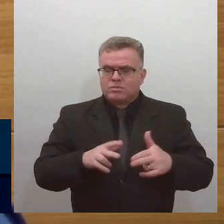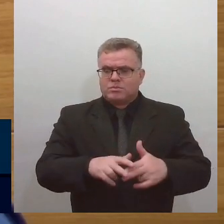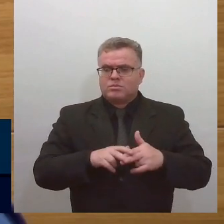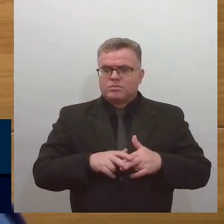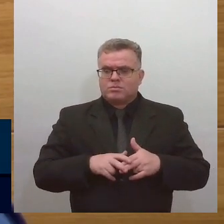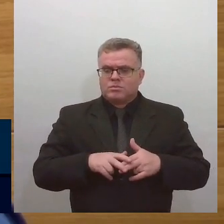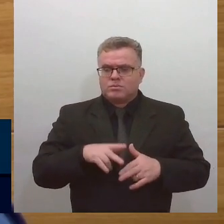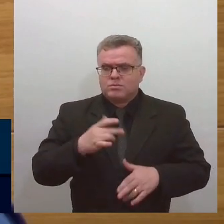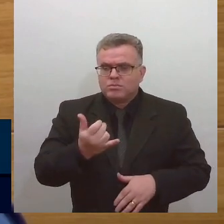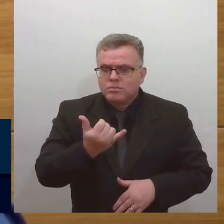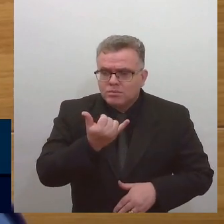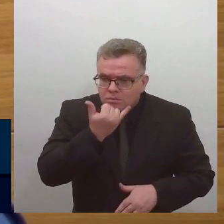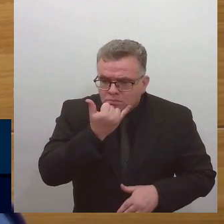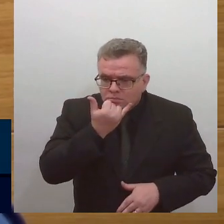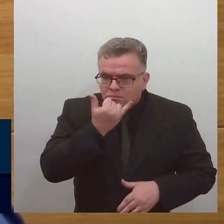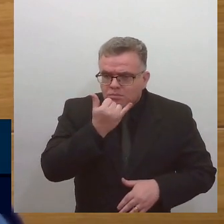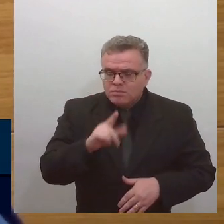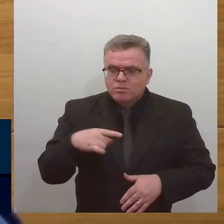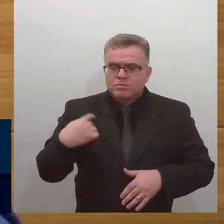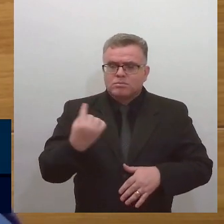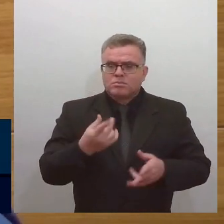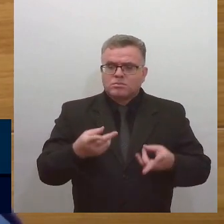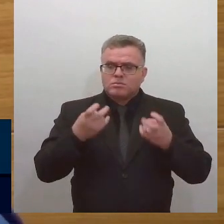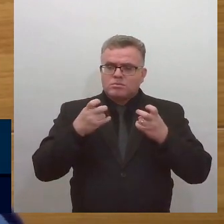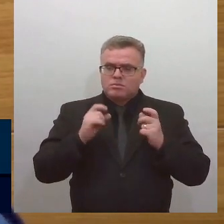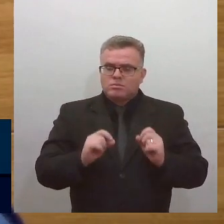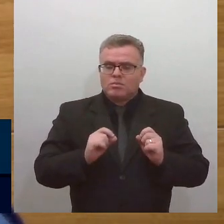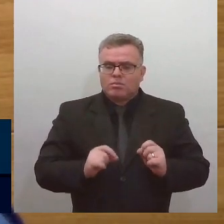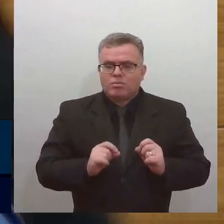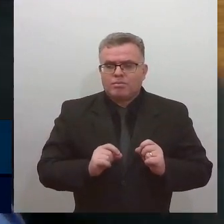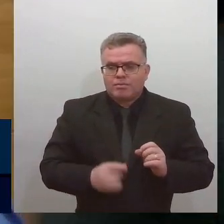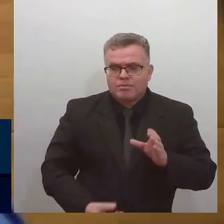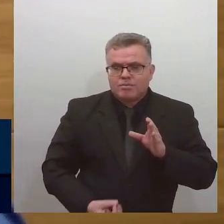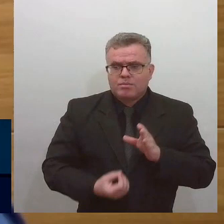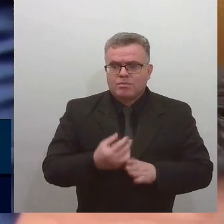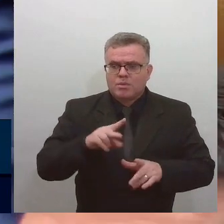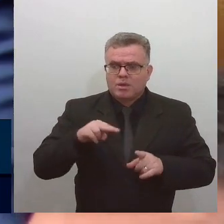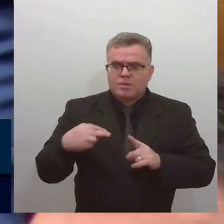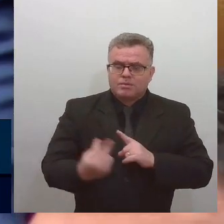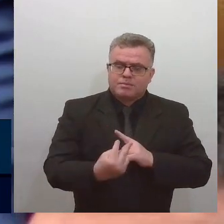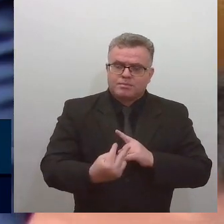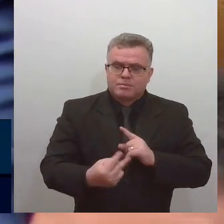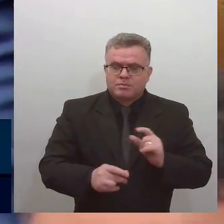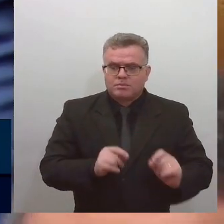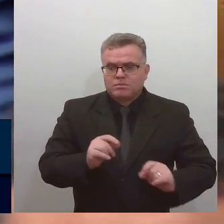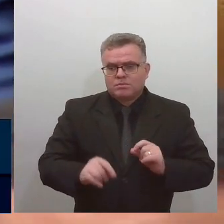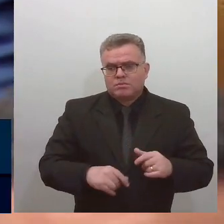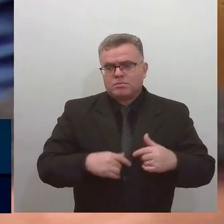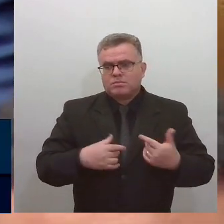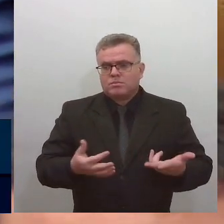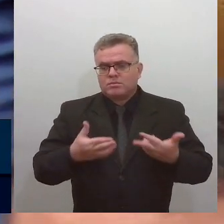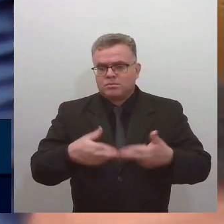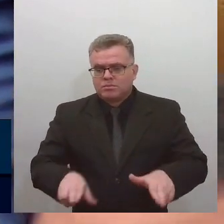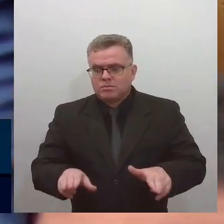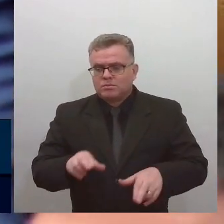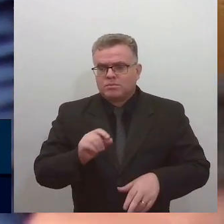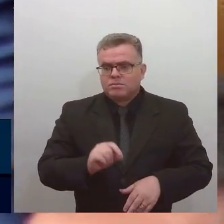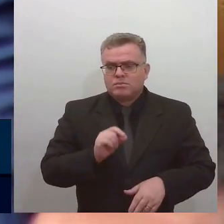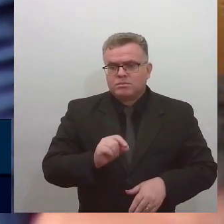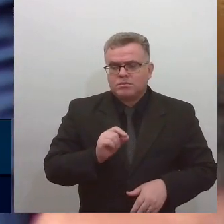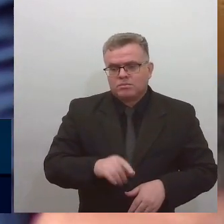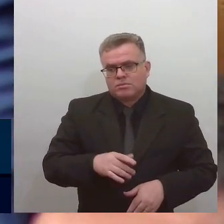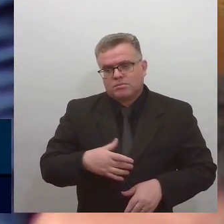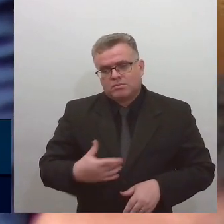gente vê se criar muitas expectativas e as coisas